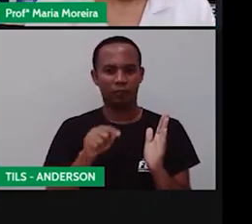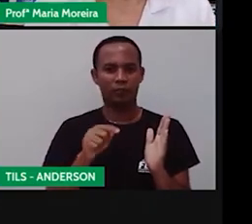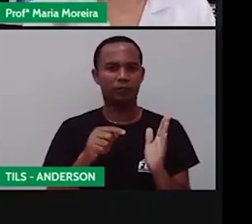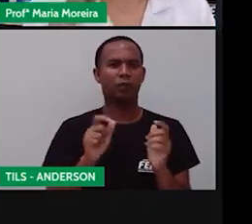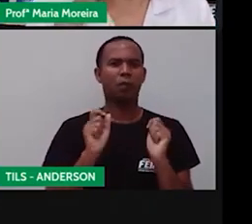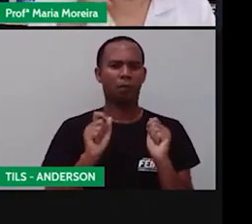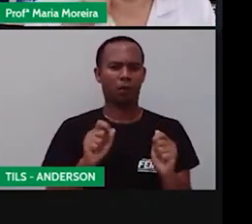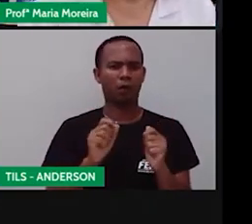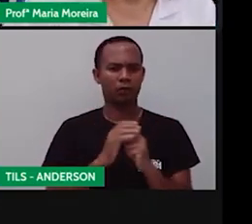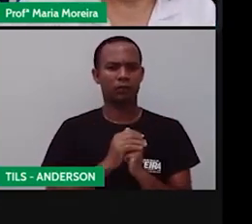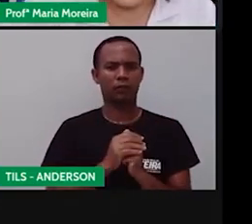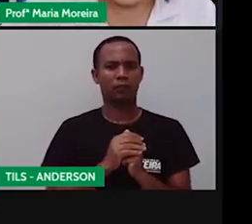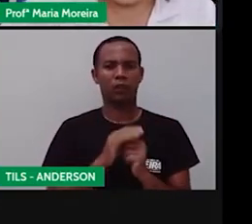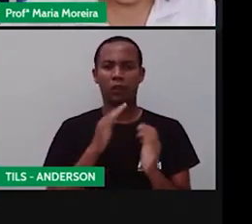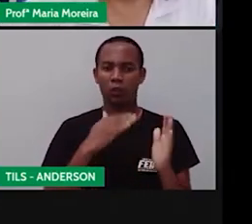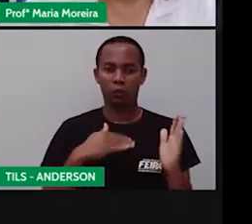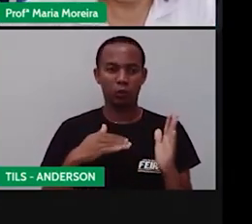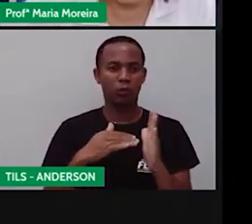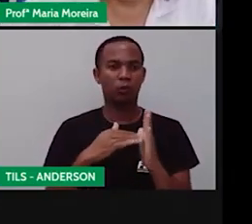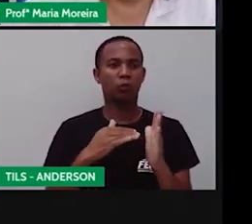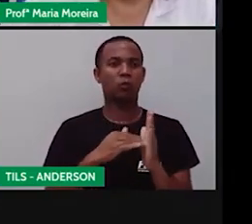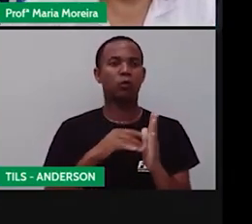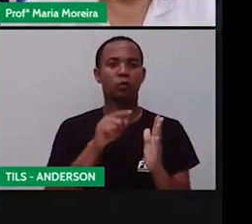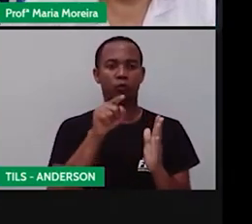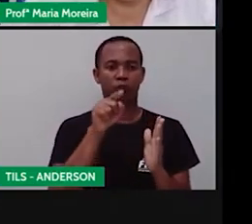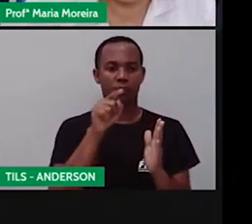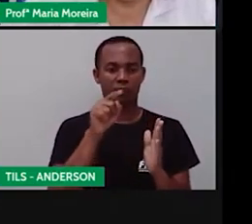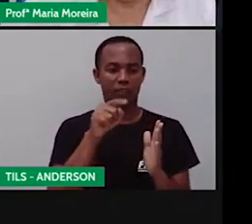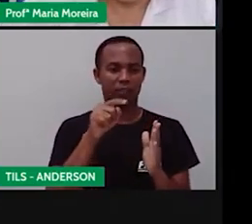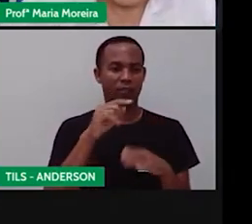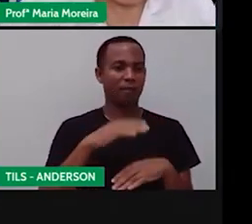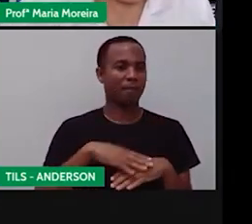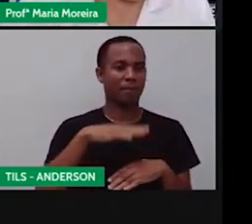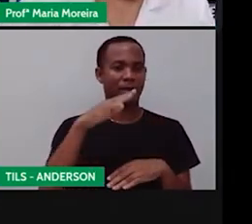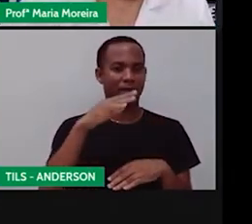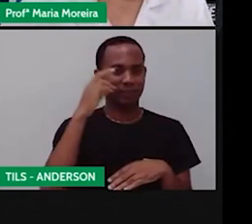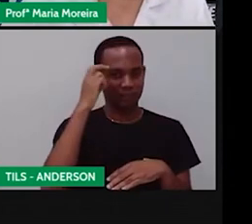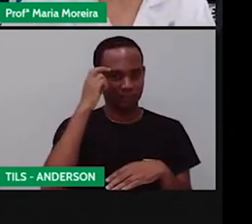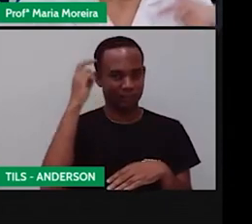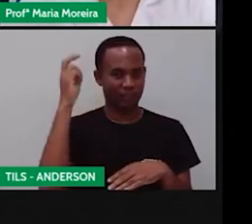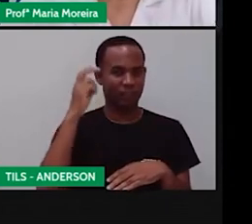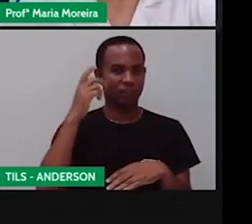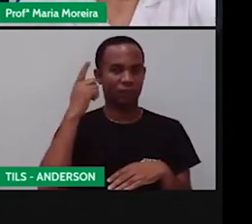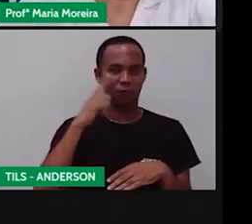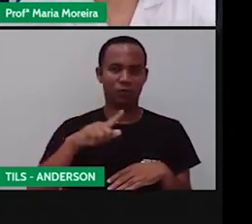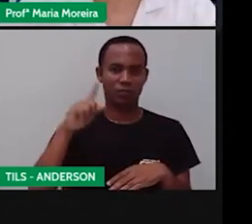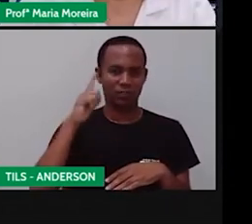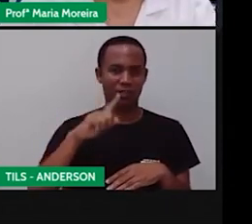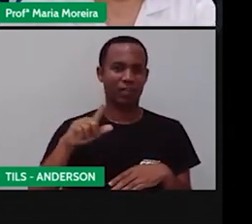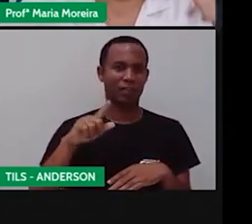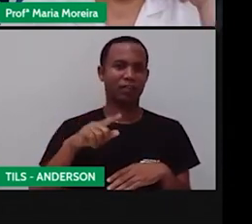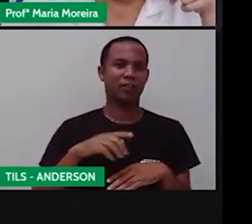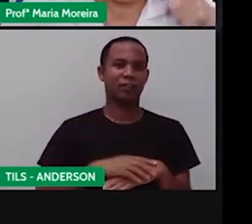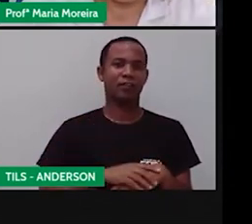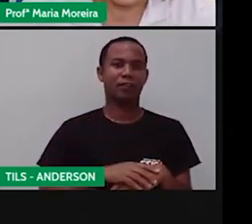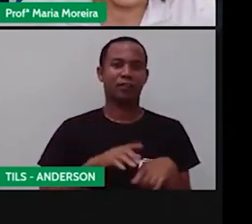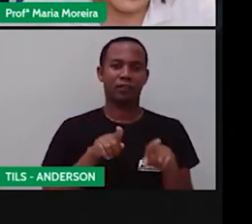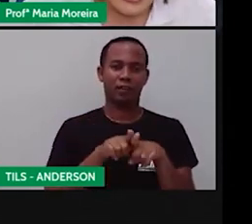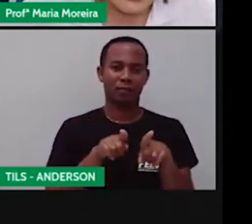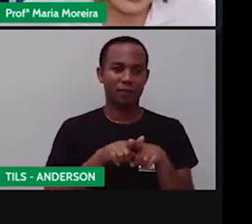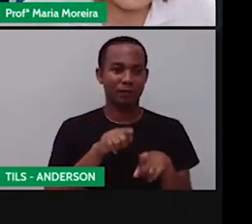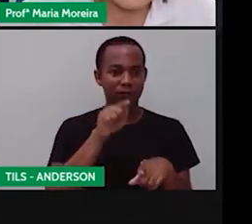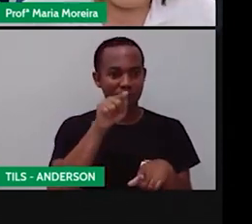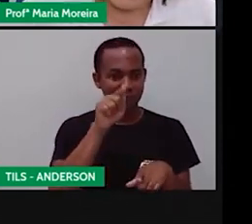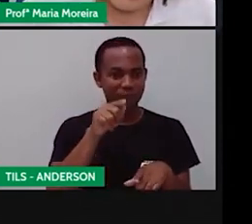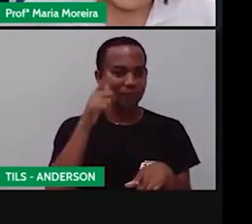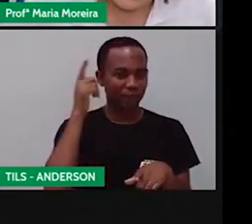lá? Porque todo mundo que está aqui é muito mais do que capaz. Eu consigo, Anderson consegue, e você que está aí